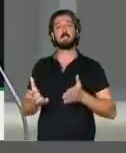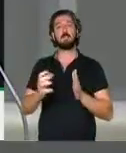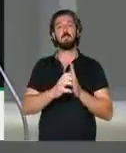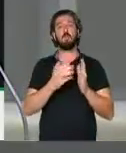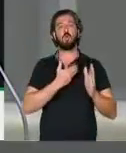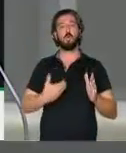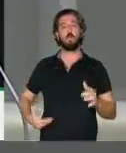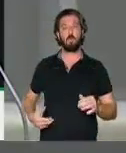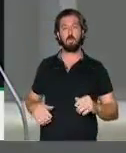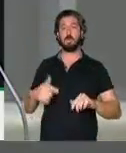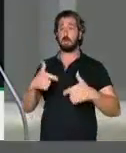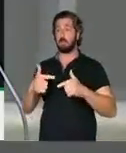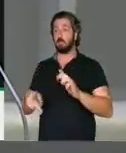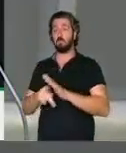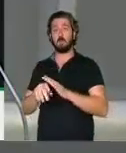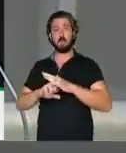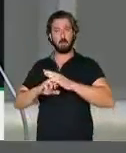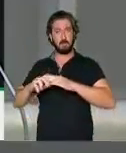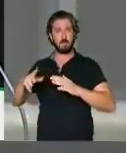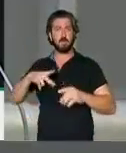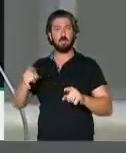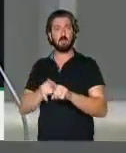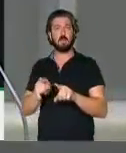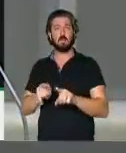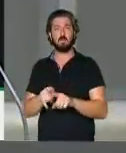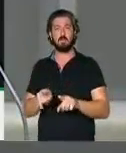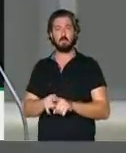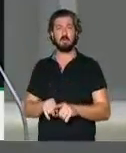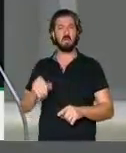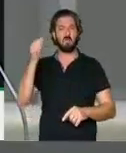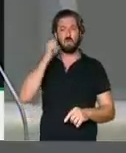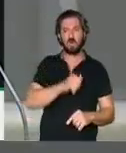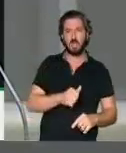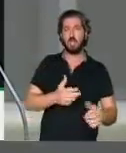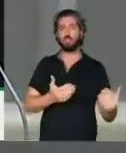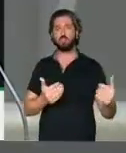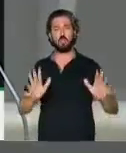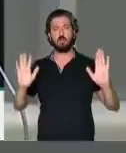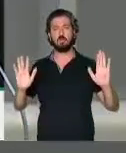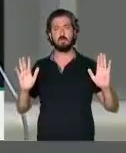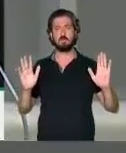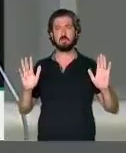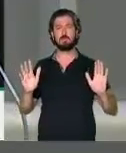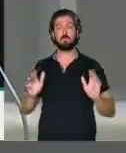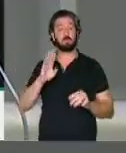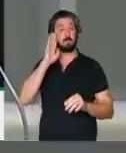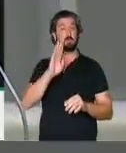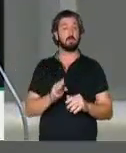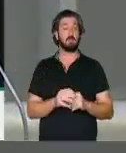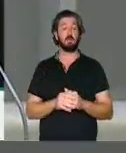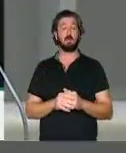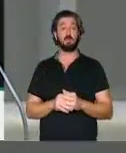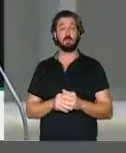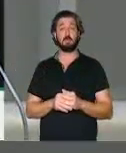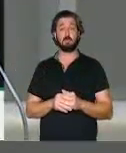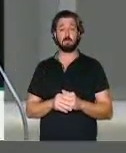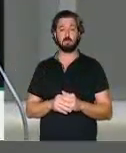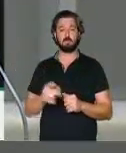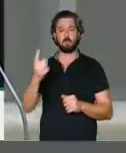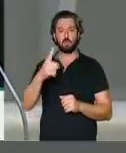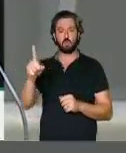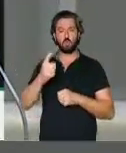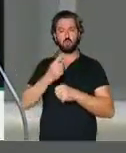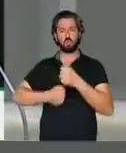públicos, trabalhadores da iniciativa privada, mulheres e jovens em especial. No